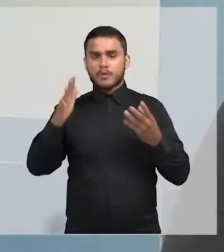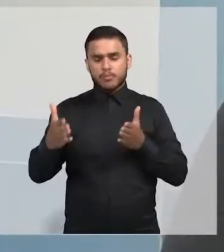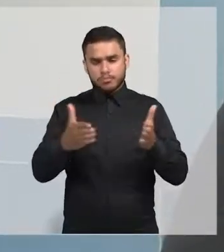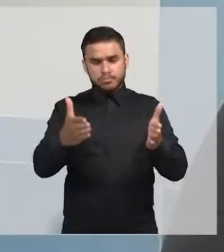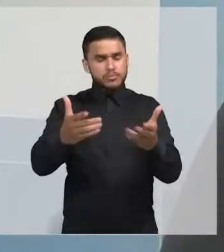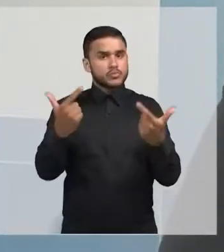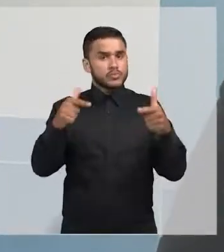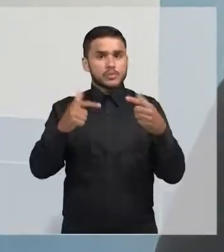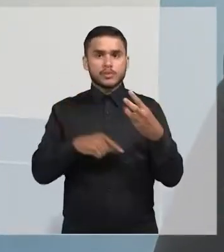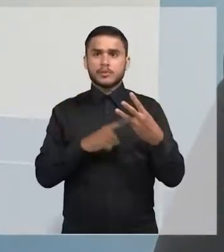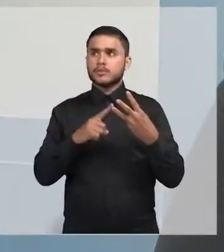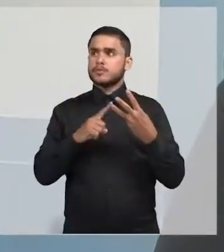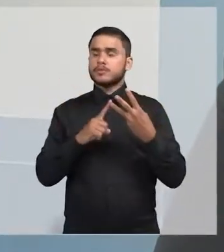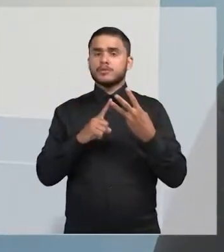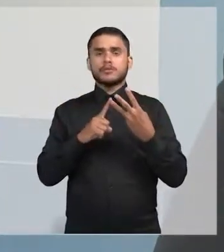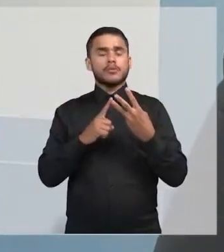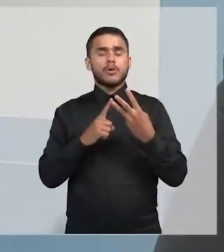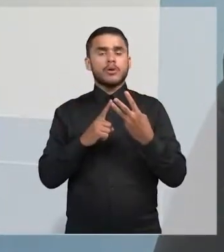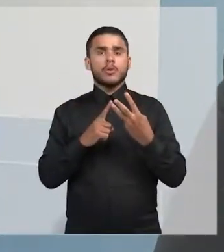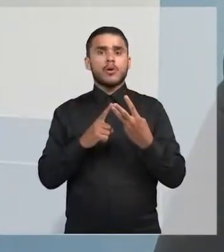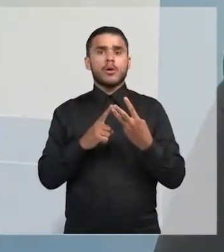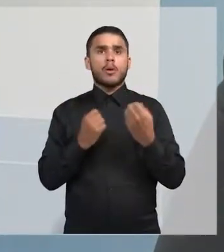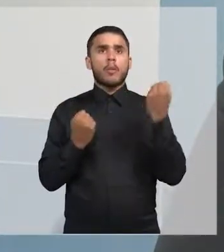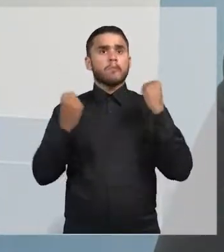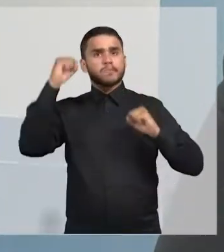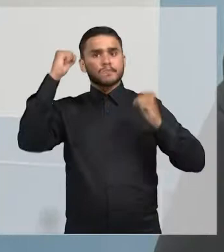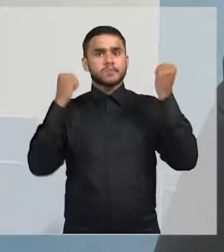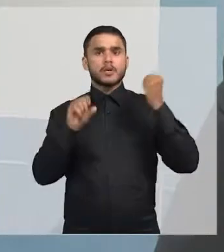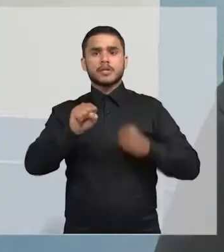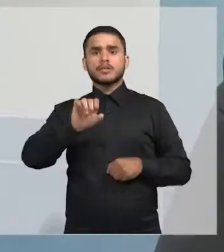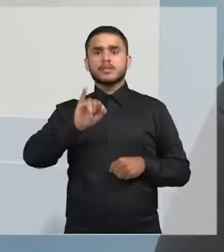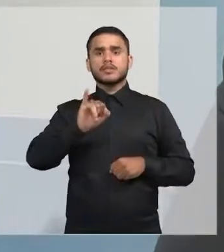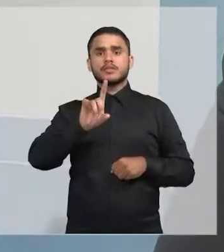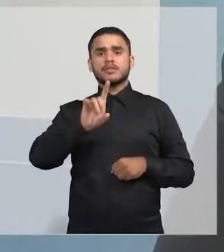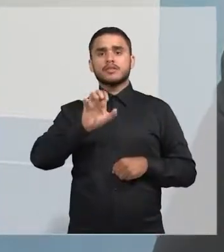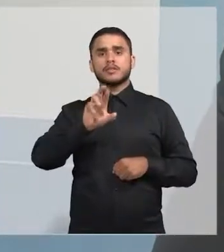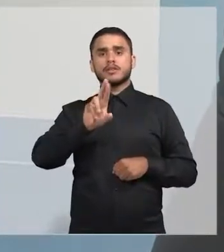veio, né Luiz? O nome